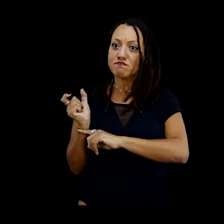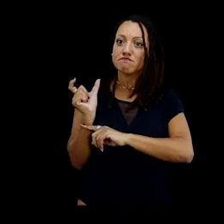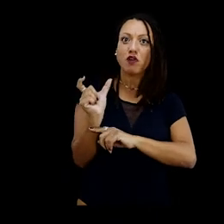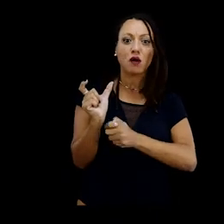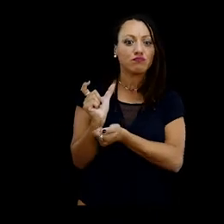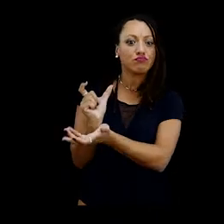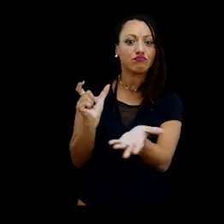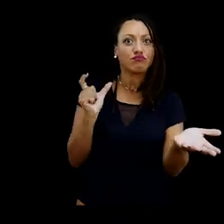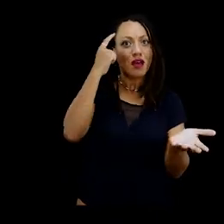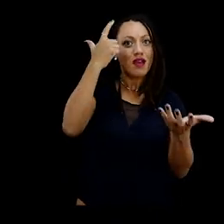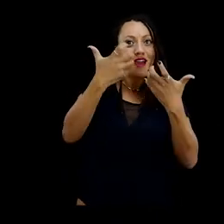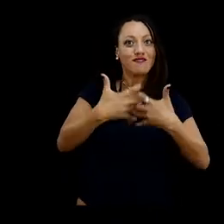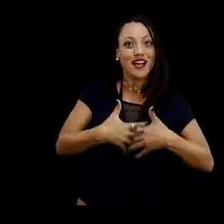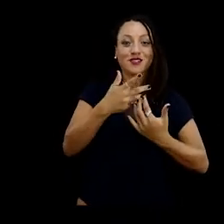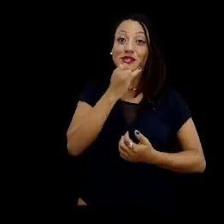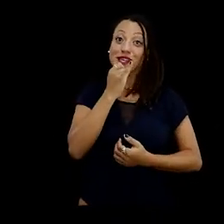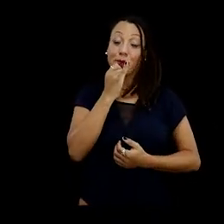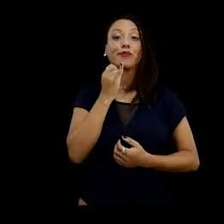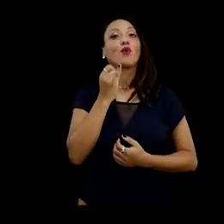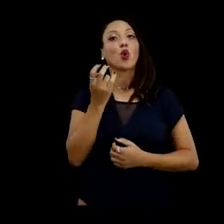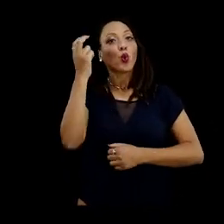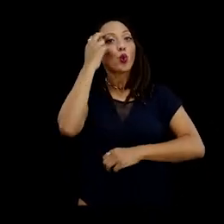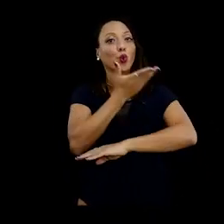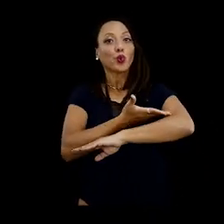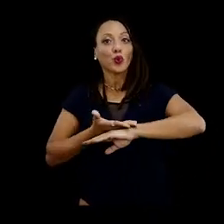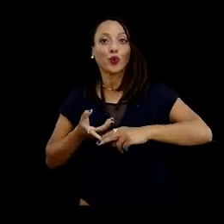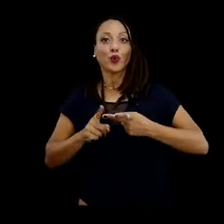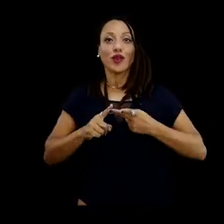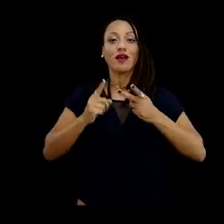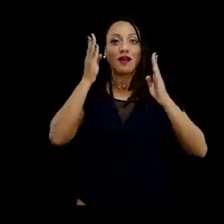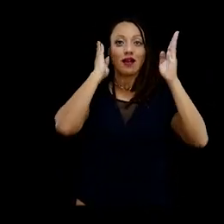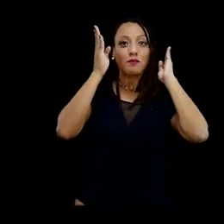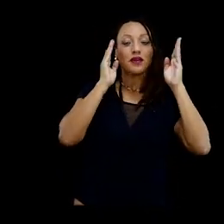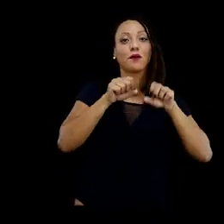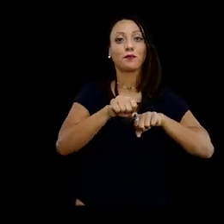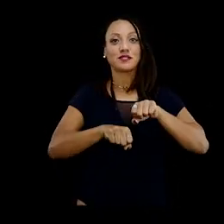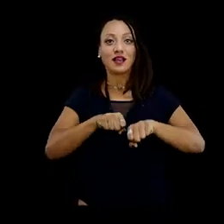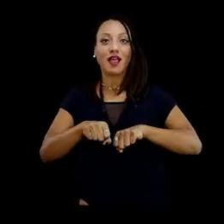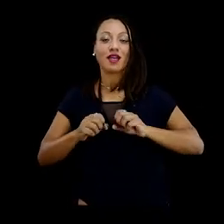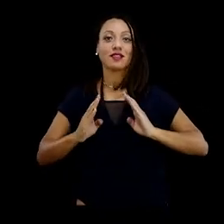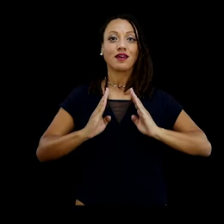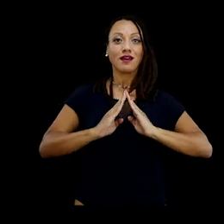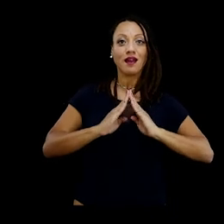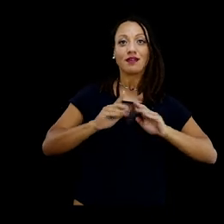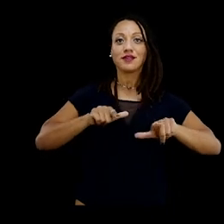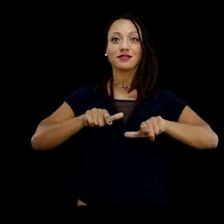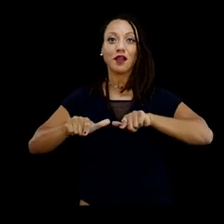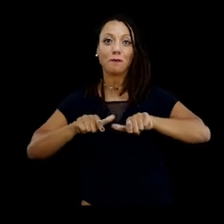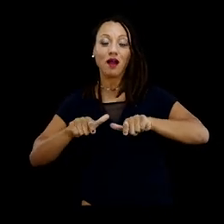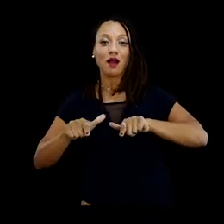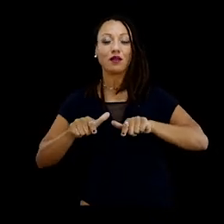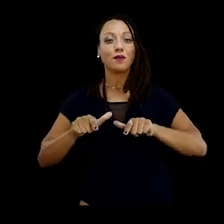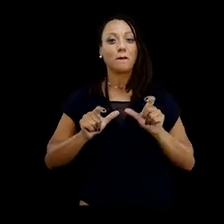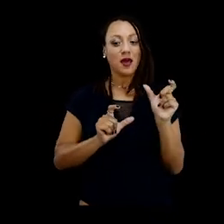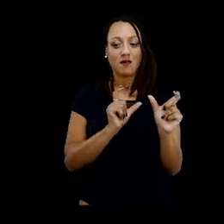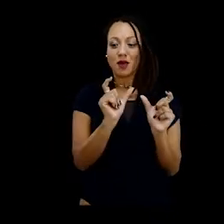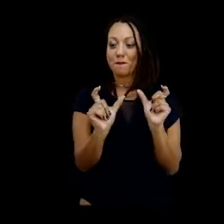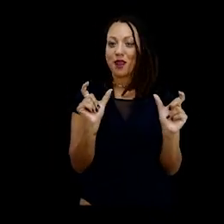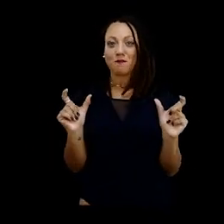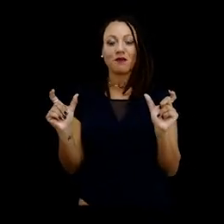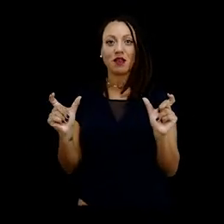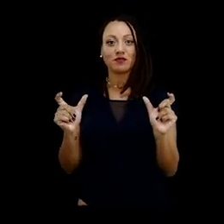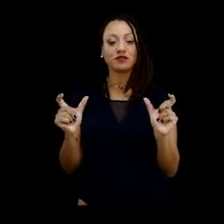geradoras: cultura, caminhão, bicicleta, casa, trabalho. E, a partir das